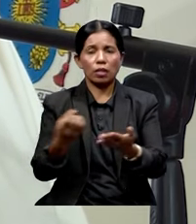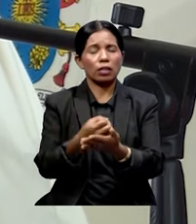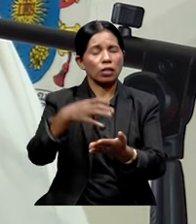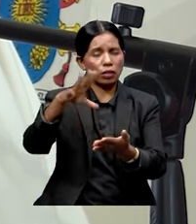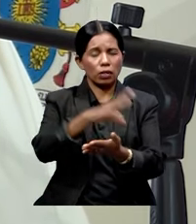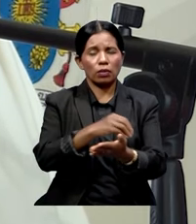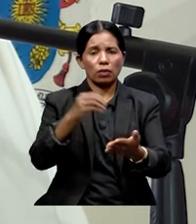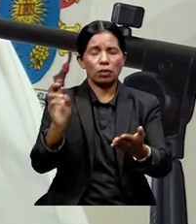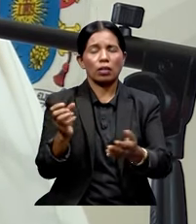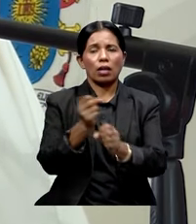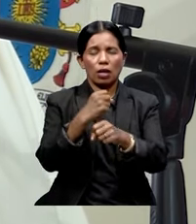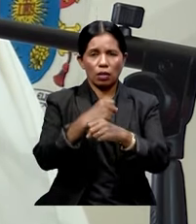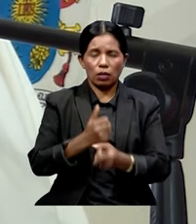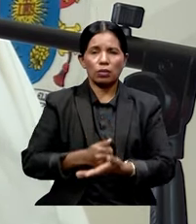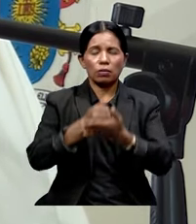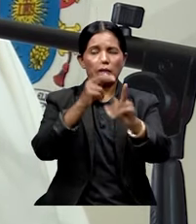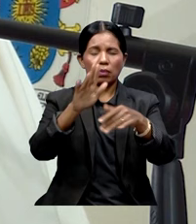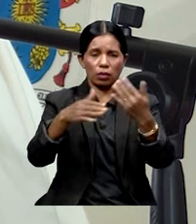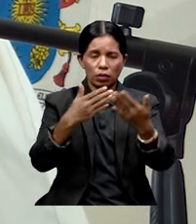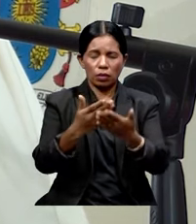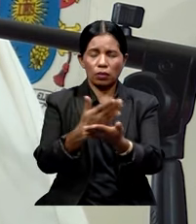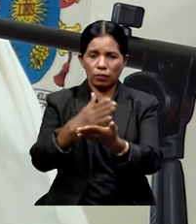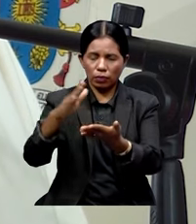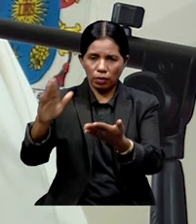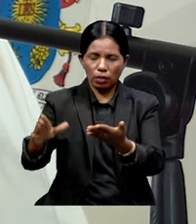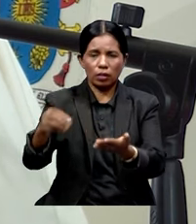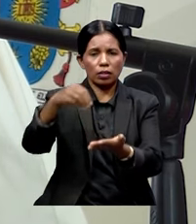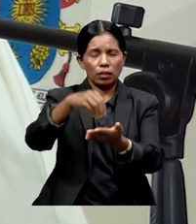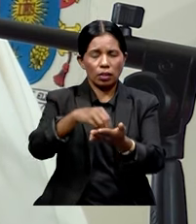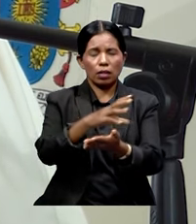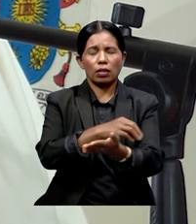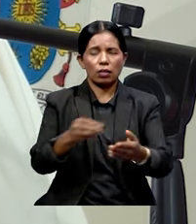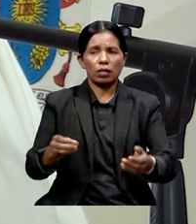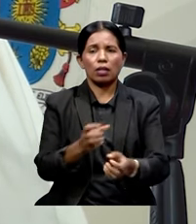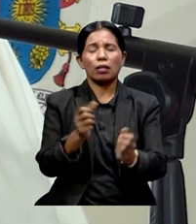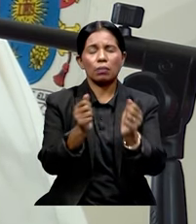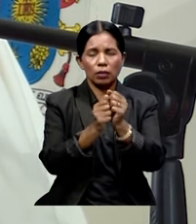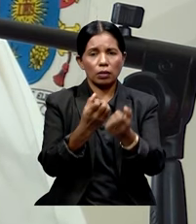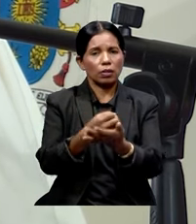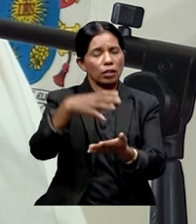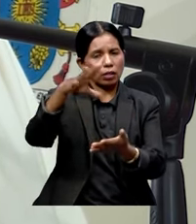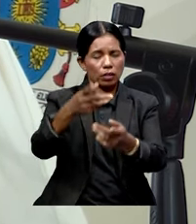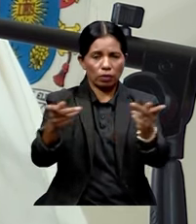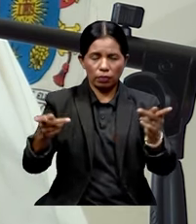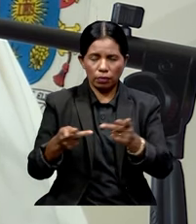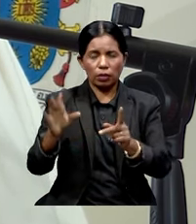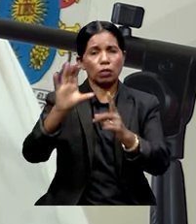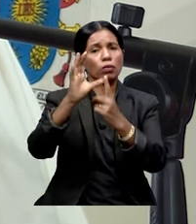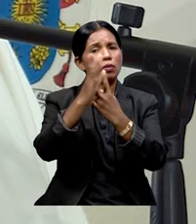cria condisang ba pom, li husi fahe lucro no cria sang empreg, riqueza ambiental no cultura ida